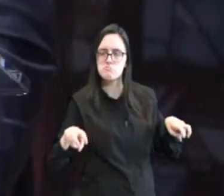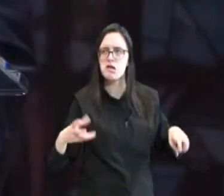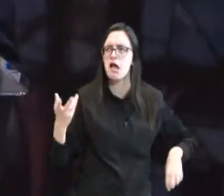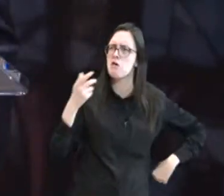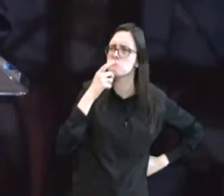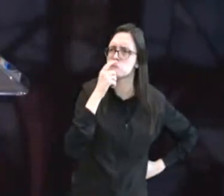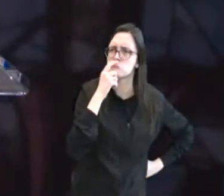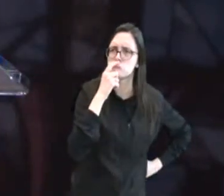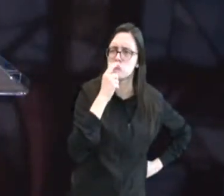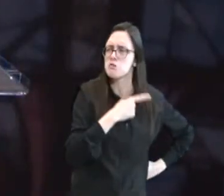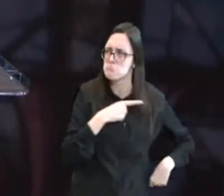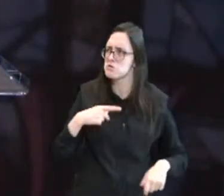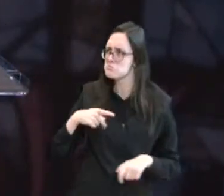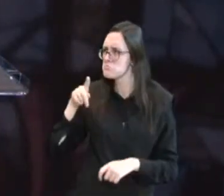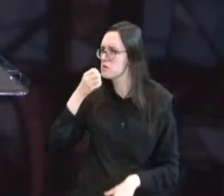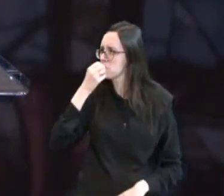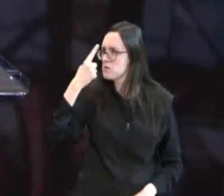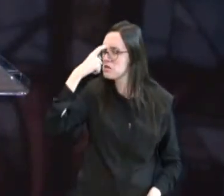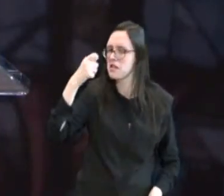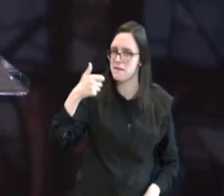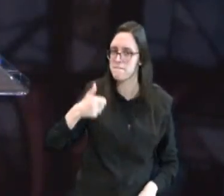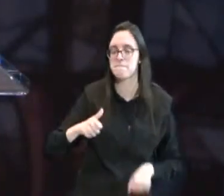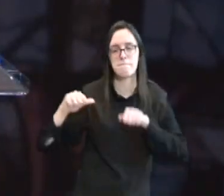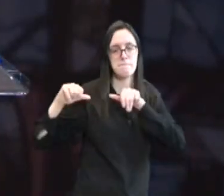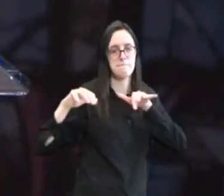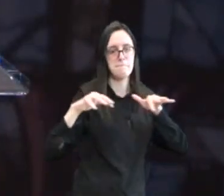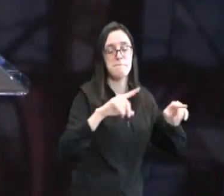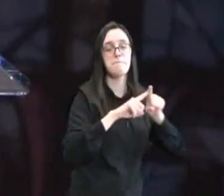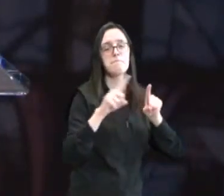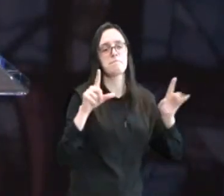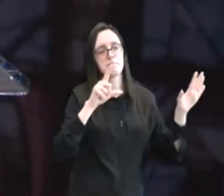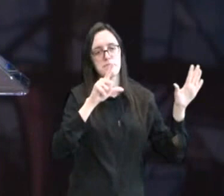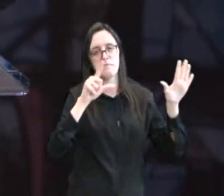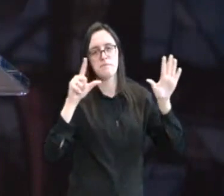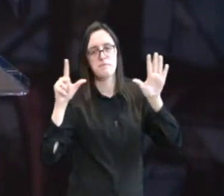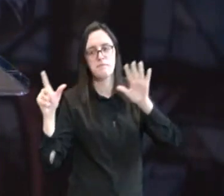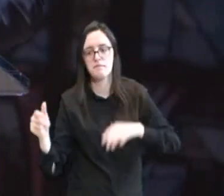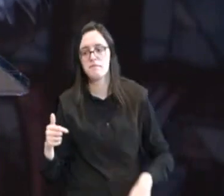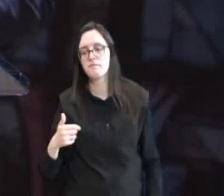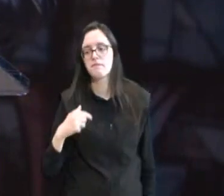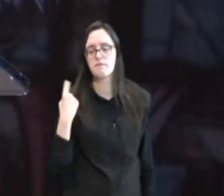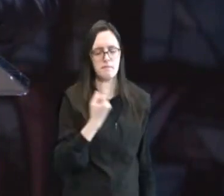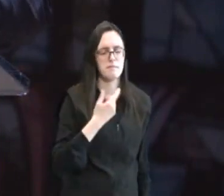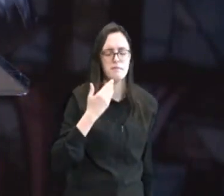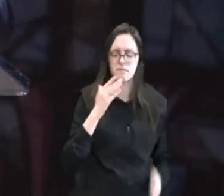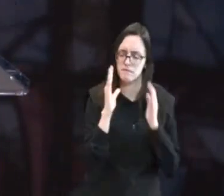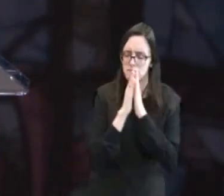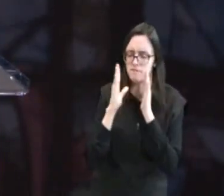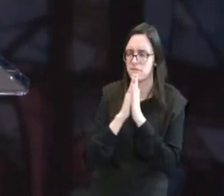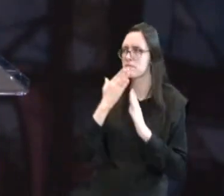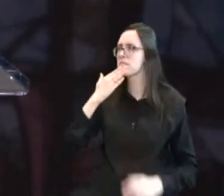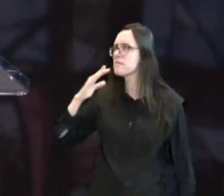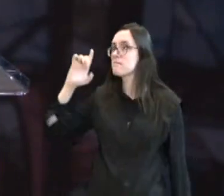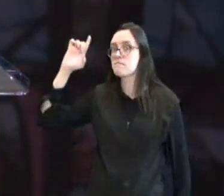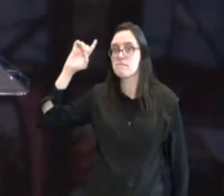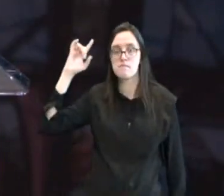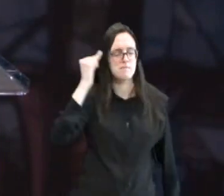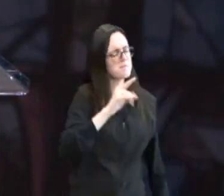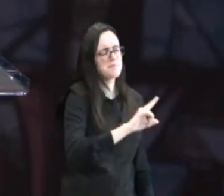Pastor, vai ser bom. Mas no meio da semana, orando, pedindo a direção de Deus, Deus disse, não leva não.